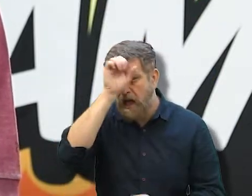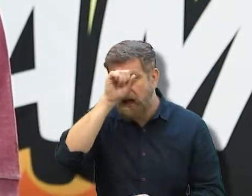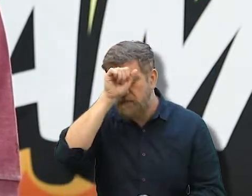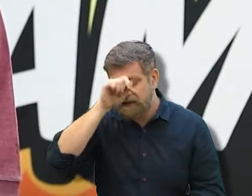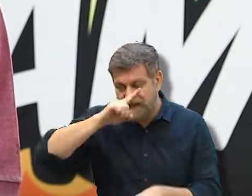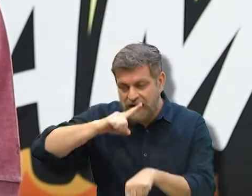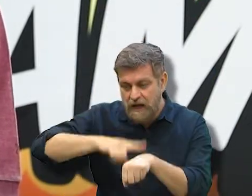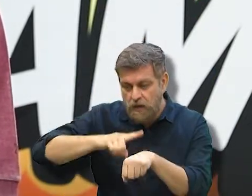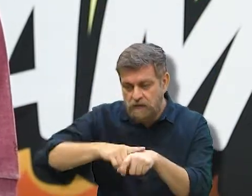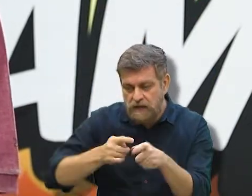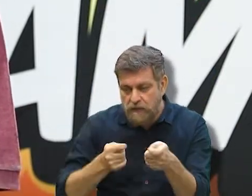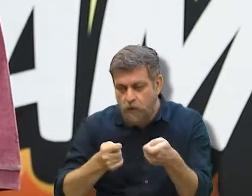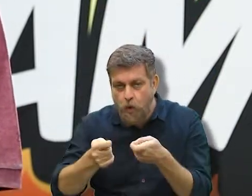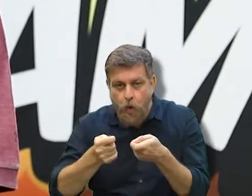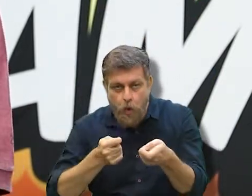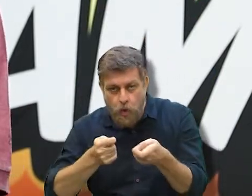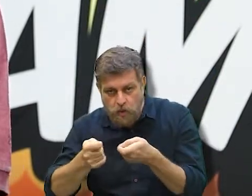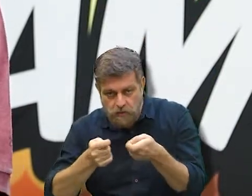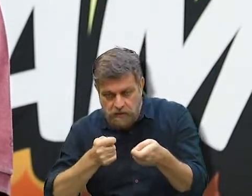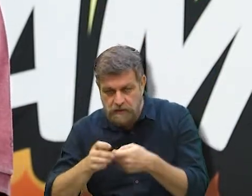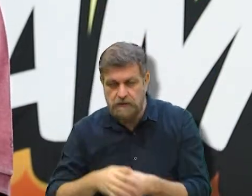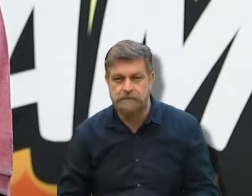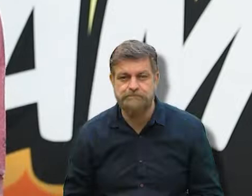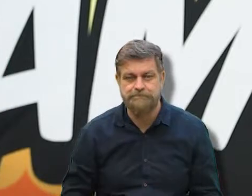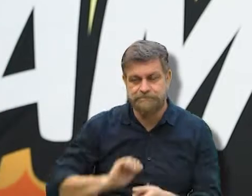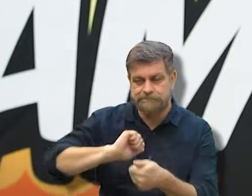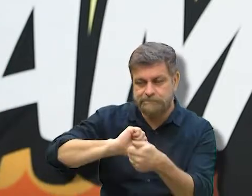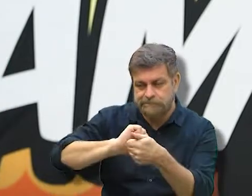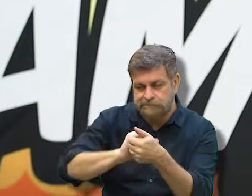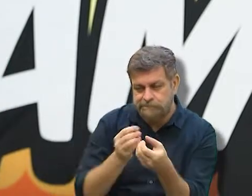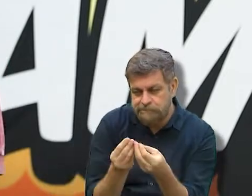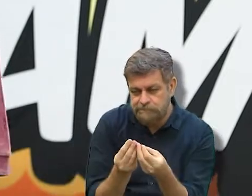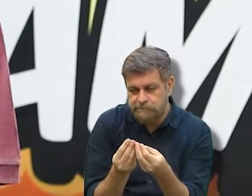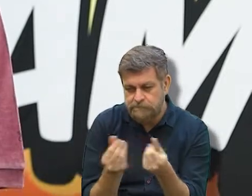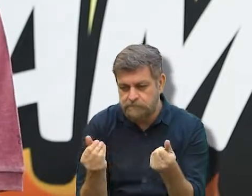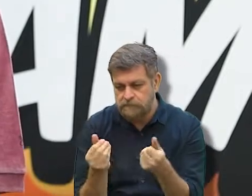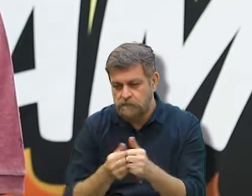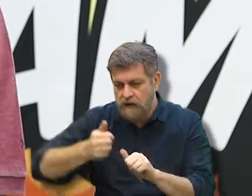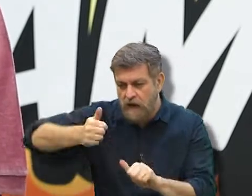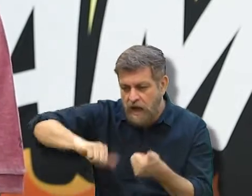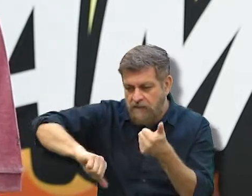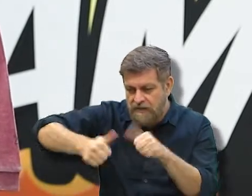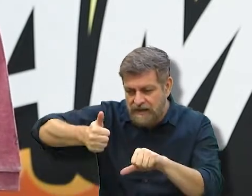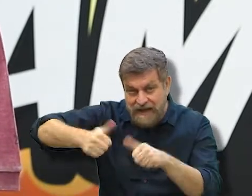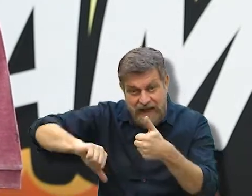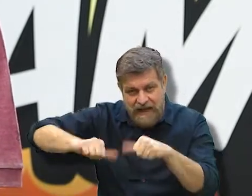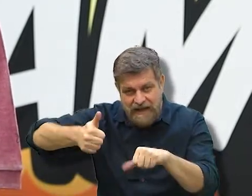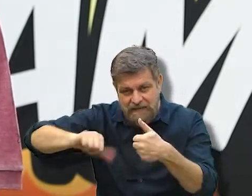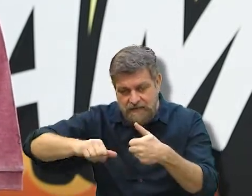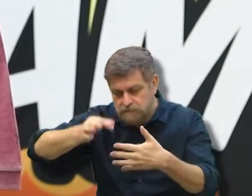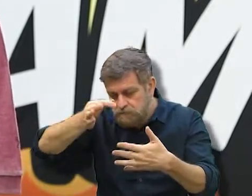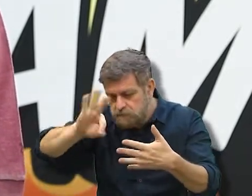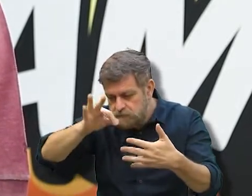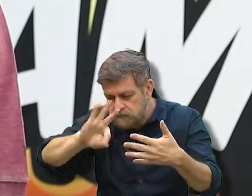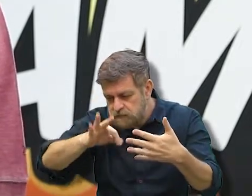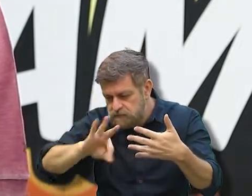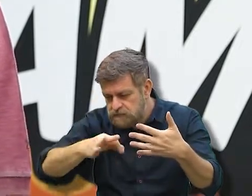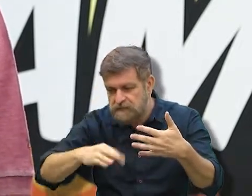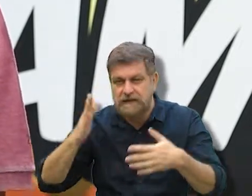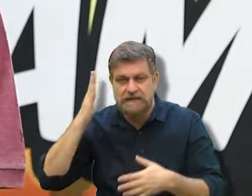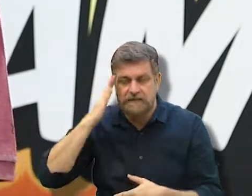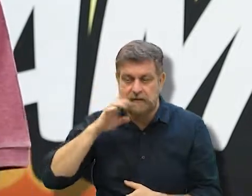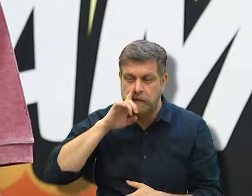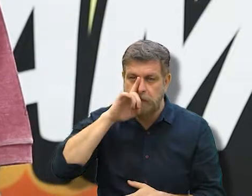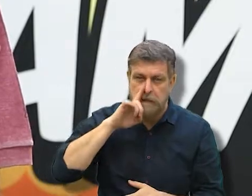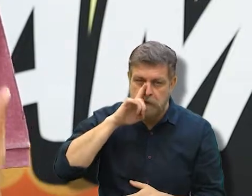em tecnologia, ali o lado mais de exatas, né, o que contribuiu, né, para a sua escrita,